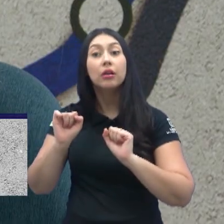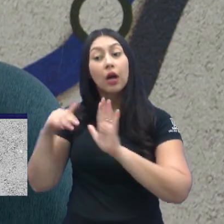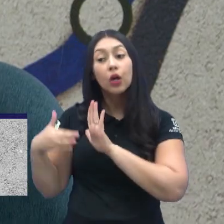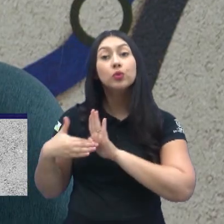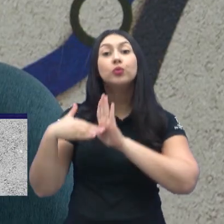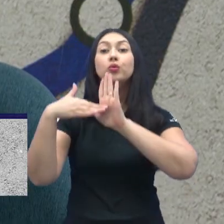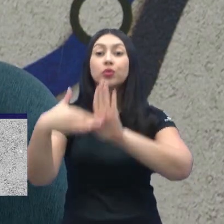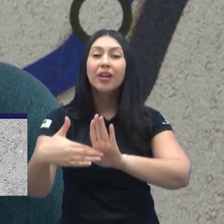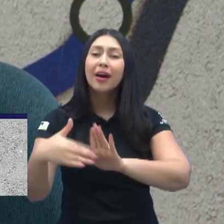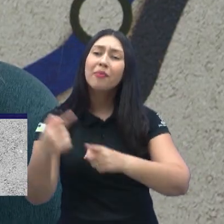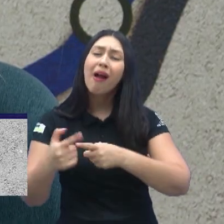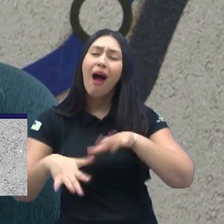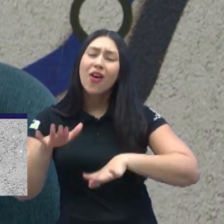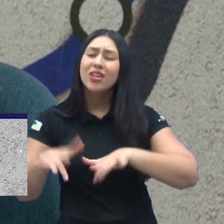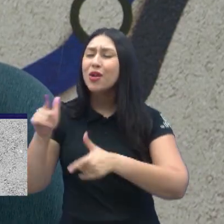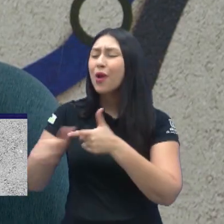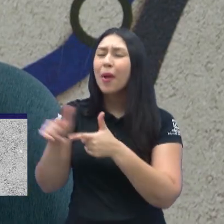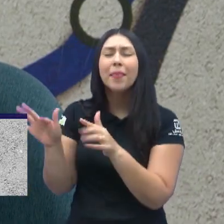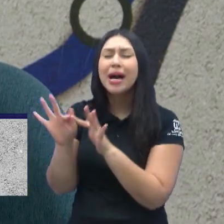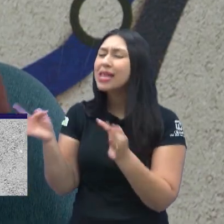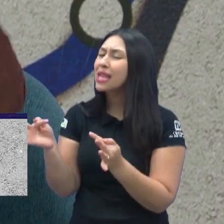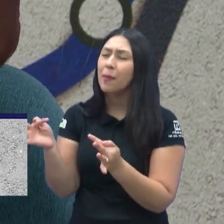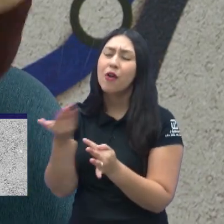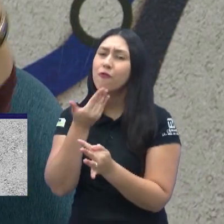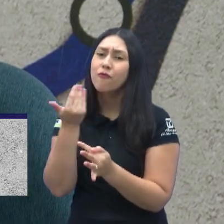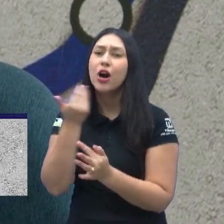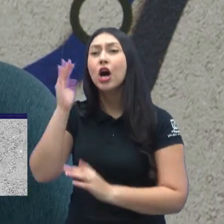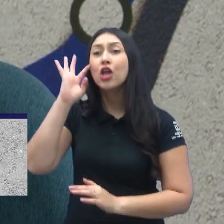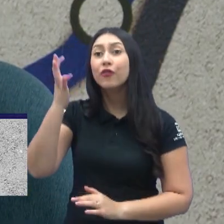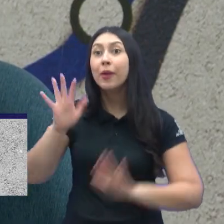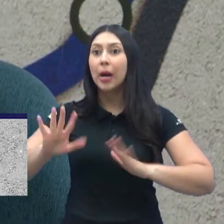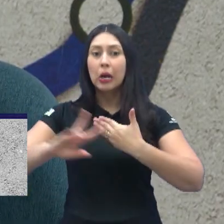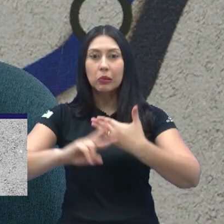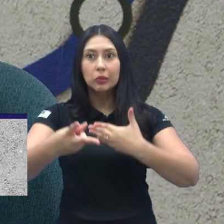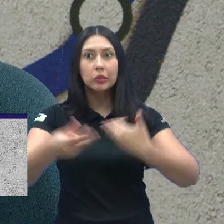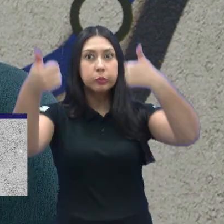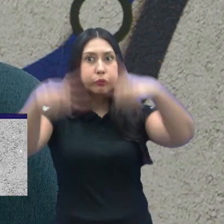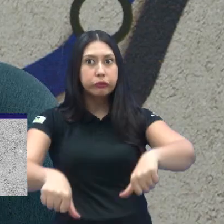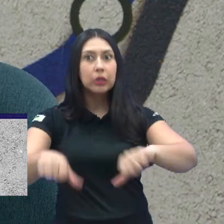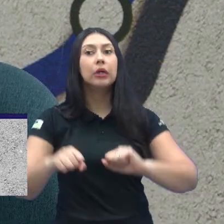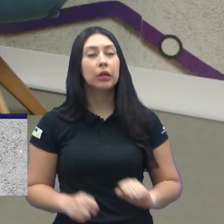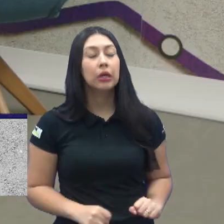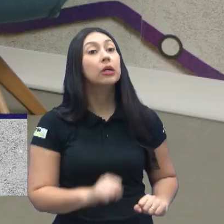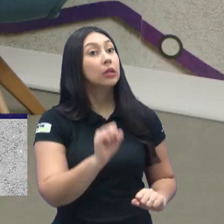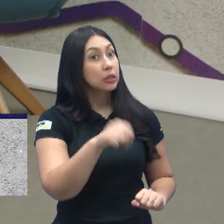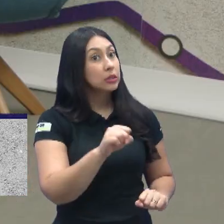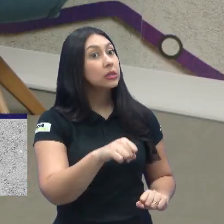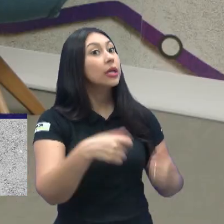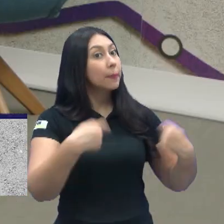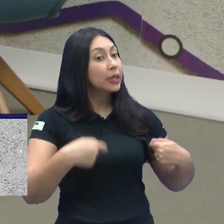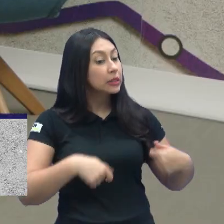um probleminha tão pequeno que a gente consegue resolver por um problemão que pode vir amanhã. Acho que tem que plantar para